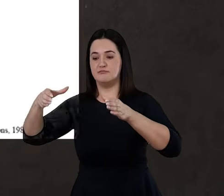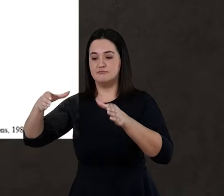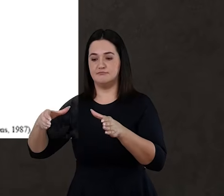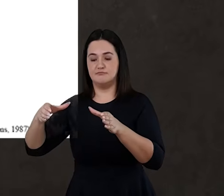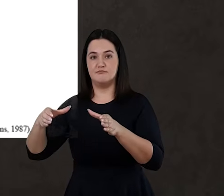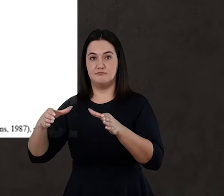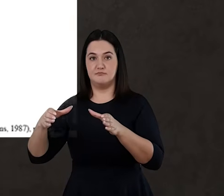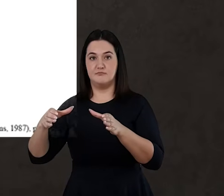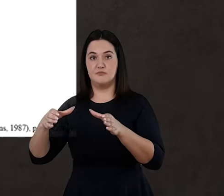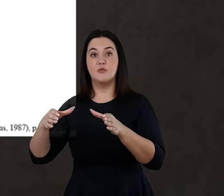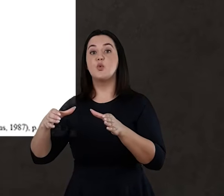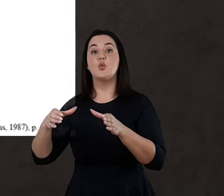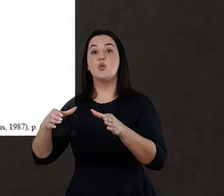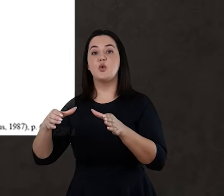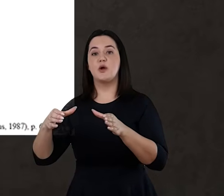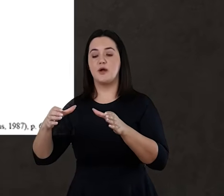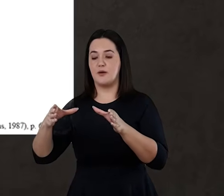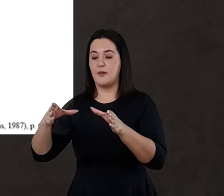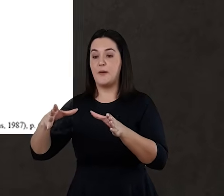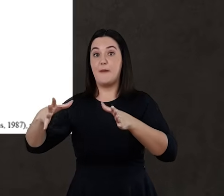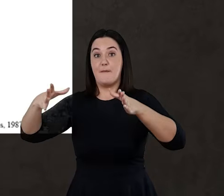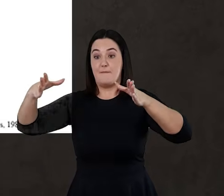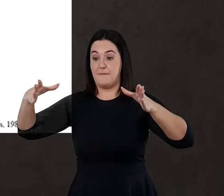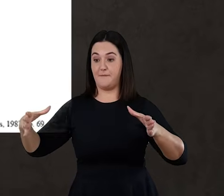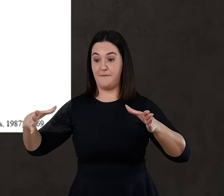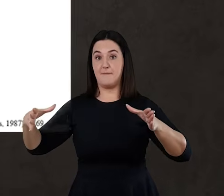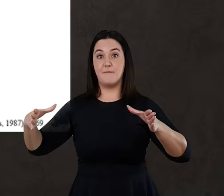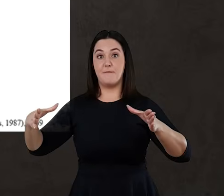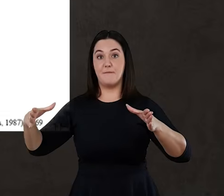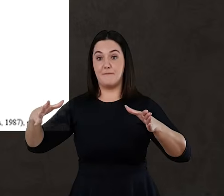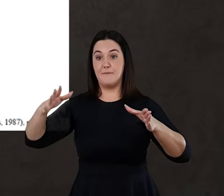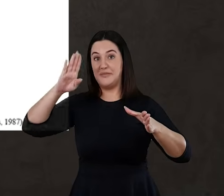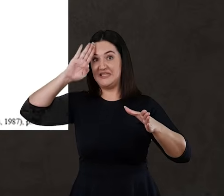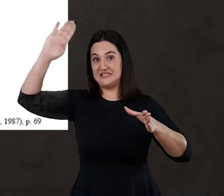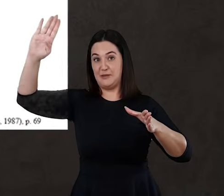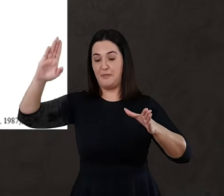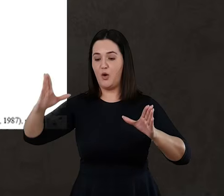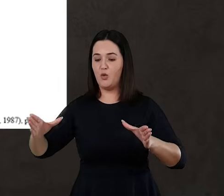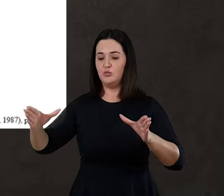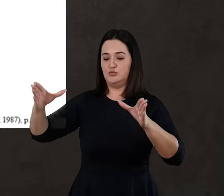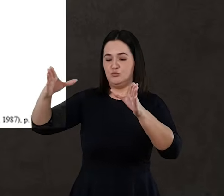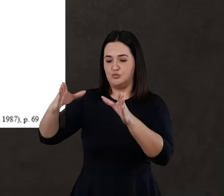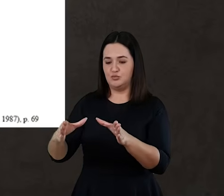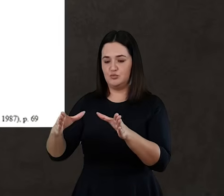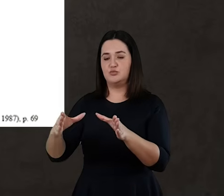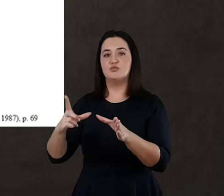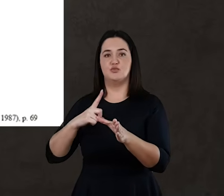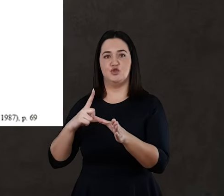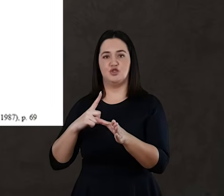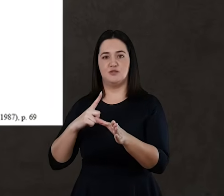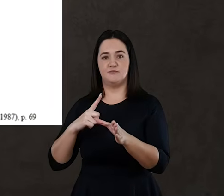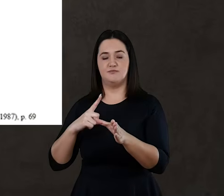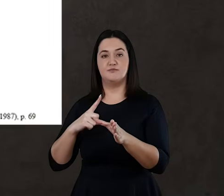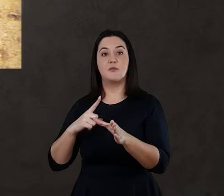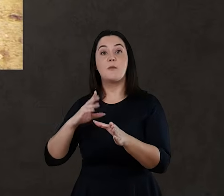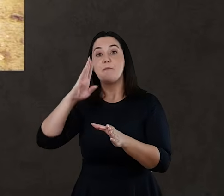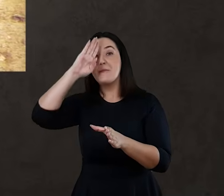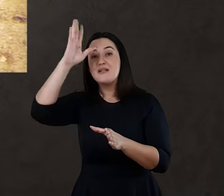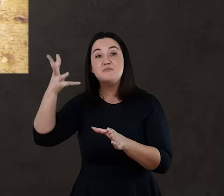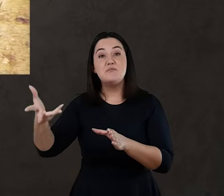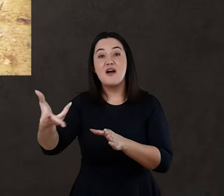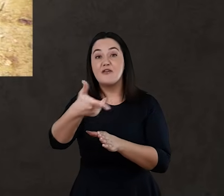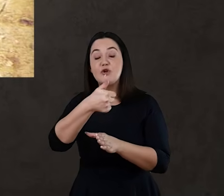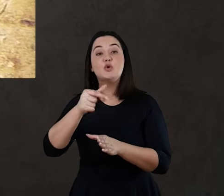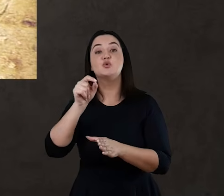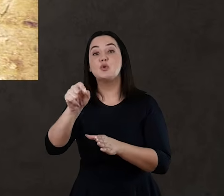um ambiente principal e uma antecâmara, conforme vemos nessa reconstrução artística de como seria o edifício. O